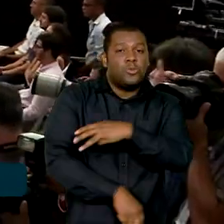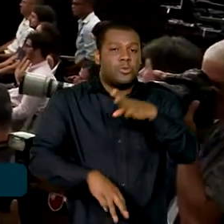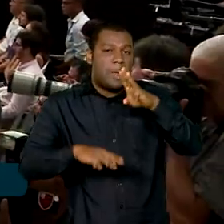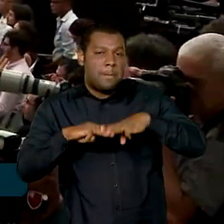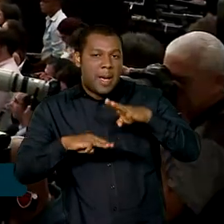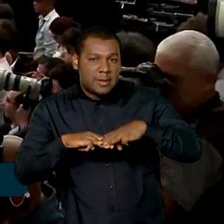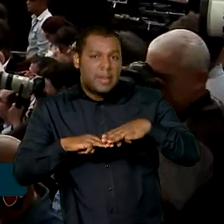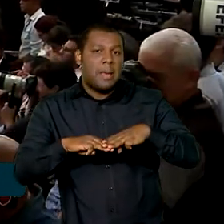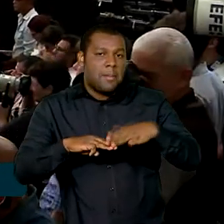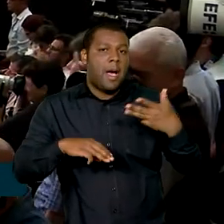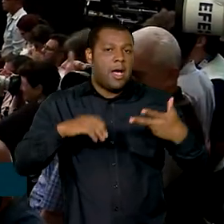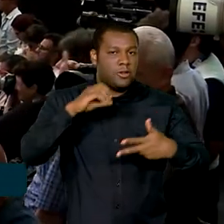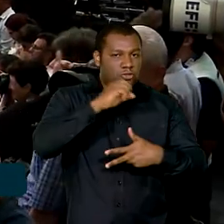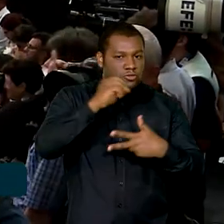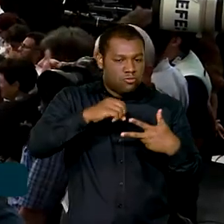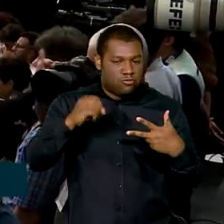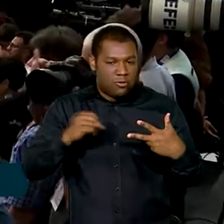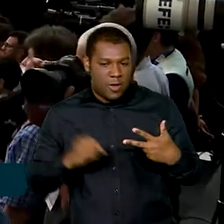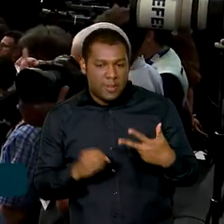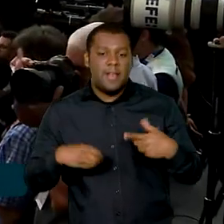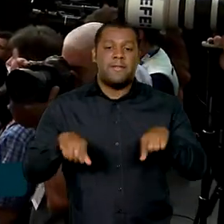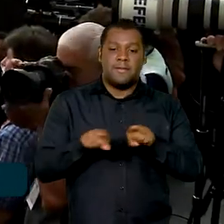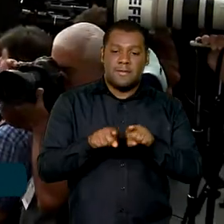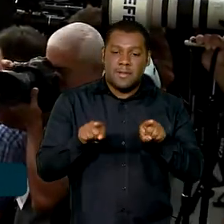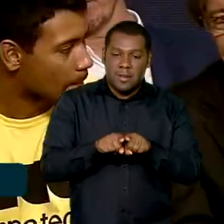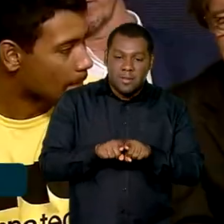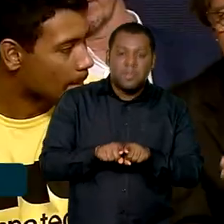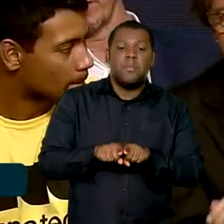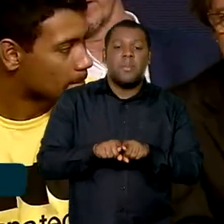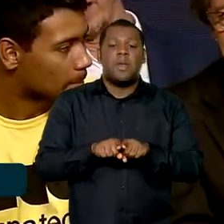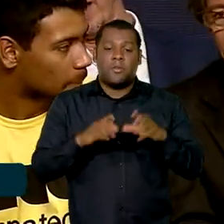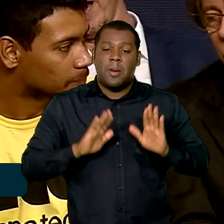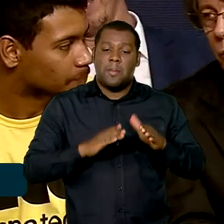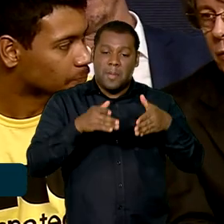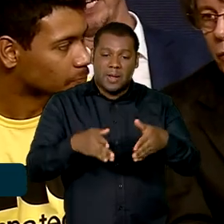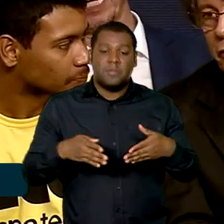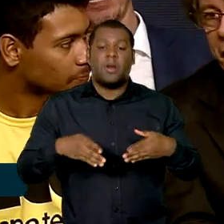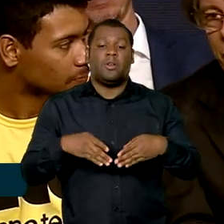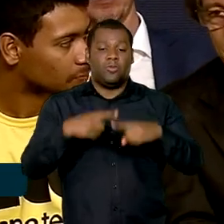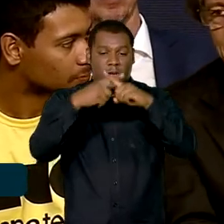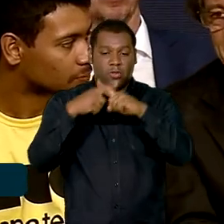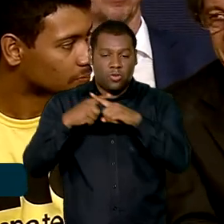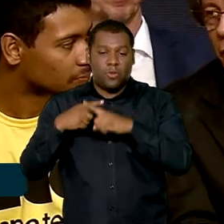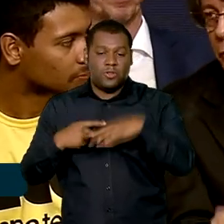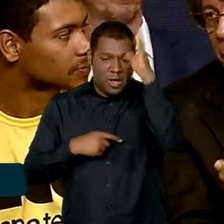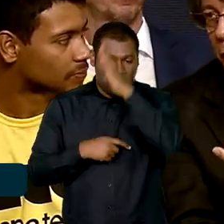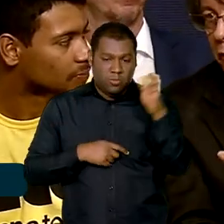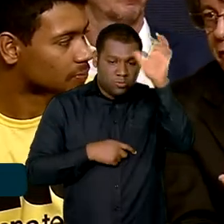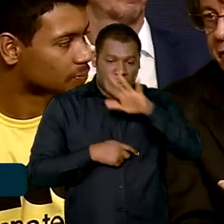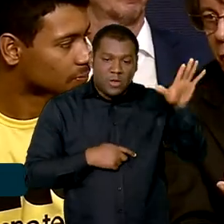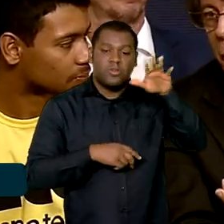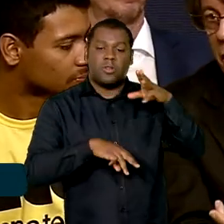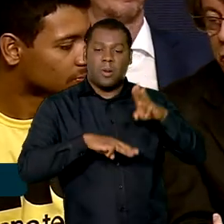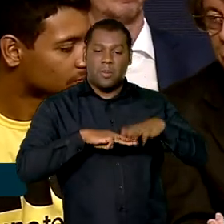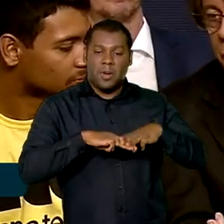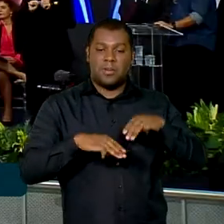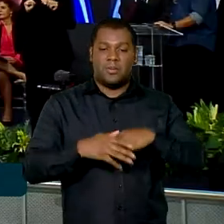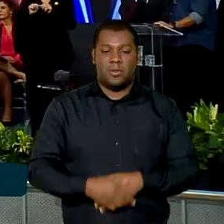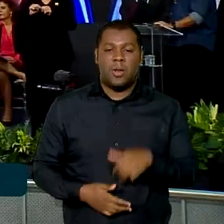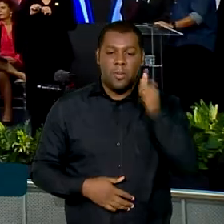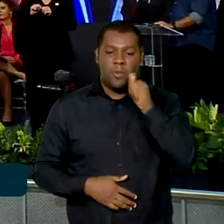o desempenho em 5 Olimpíadas do Conhecimento. A ministra da Ciência, Tecnologia e